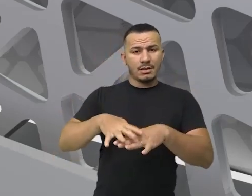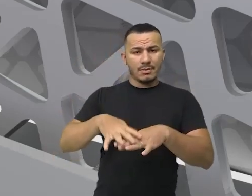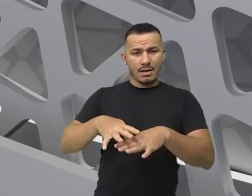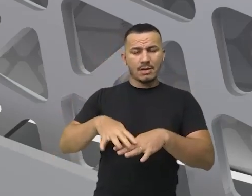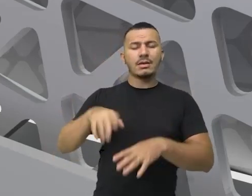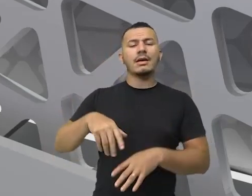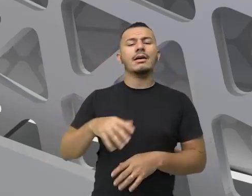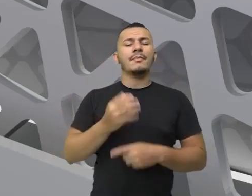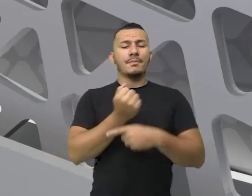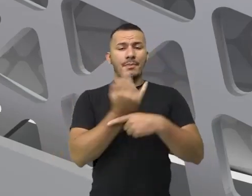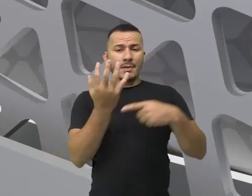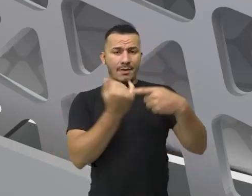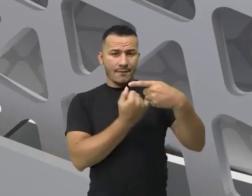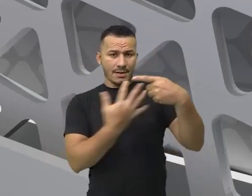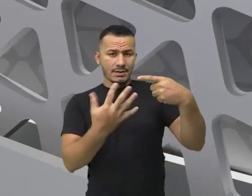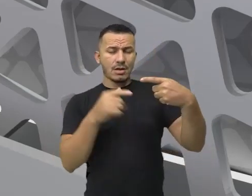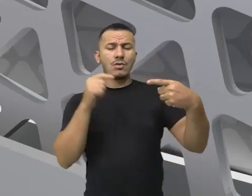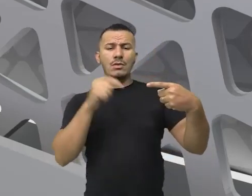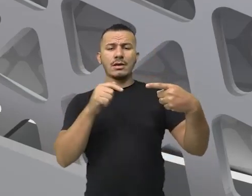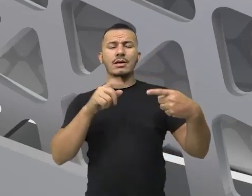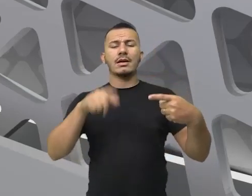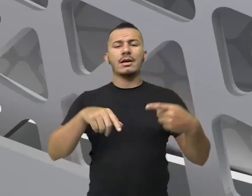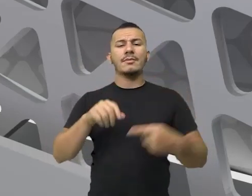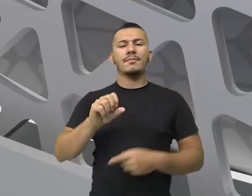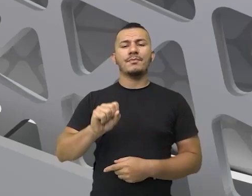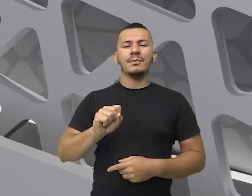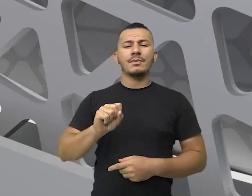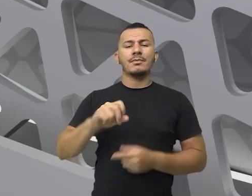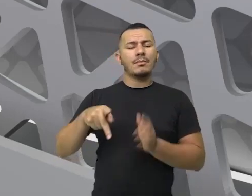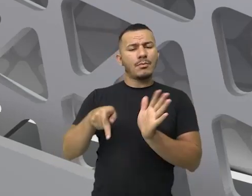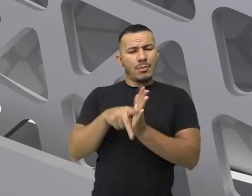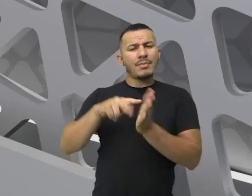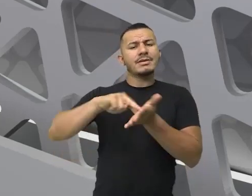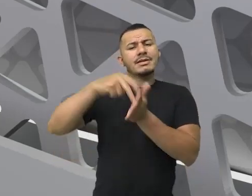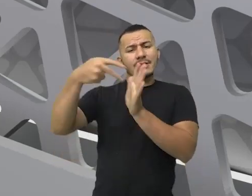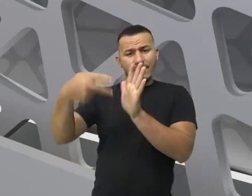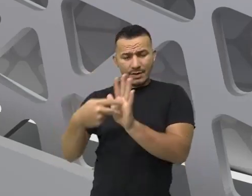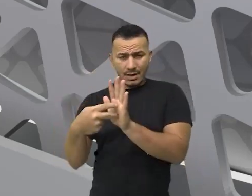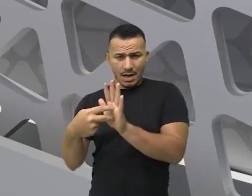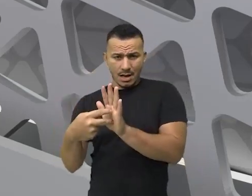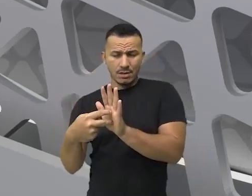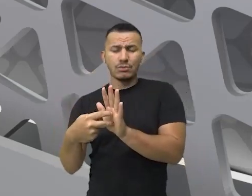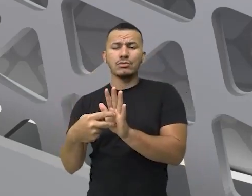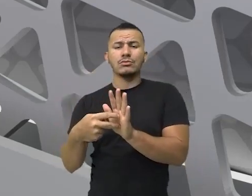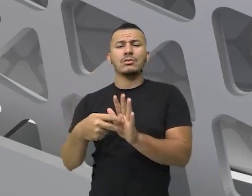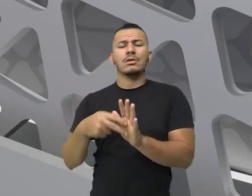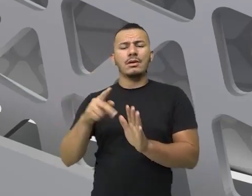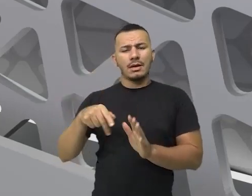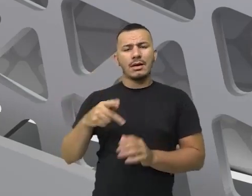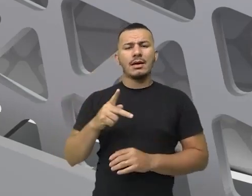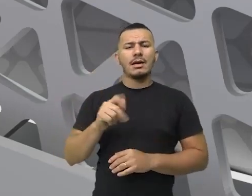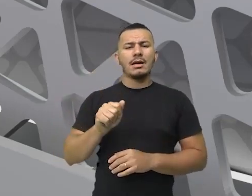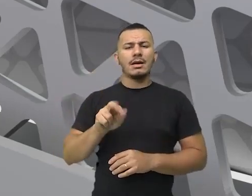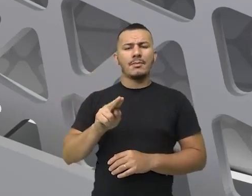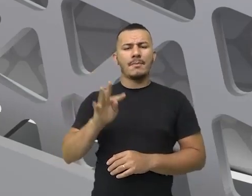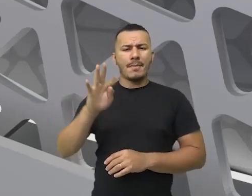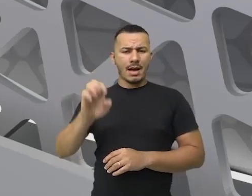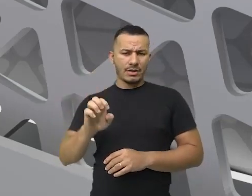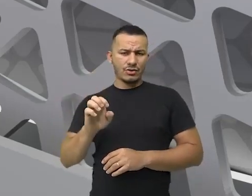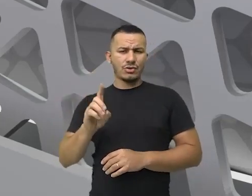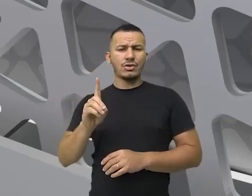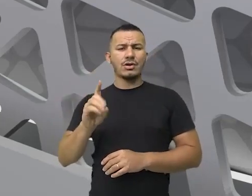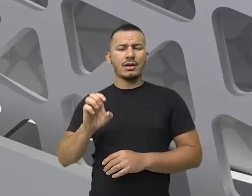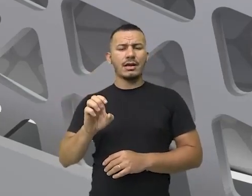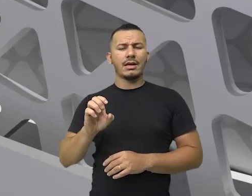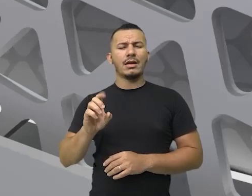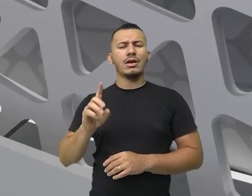que a fração está sendo usada como significado de parte de um todo. Quem era o todo? O